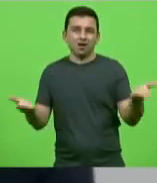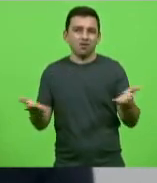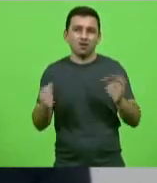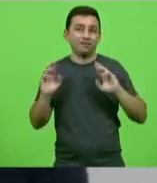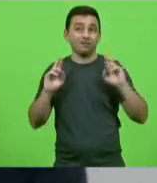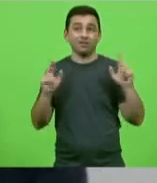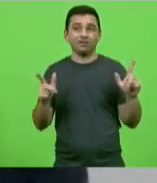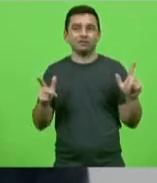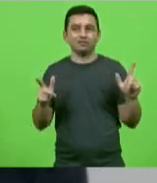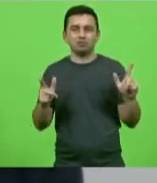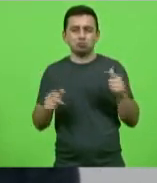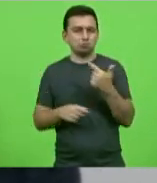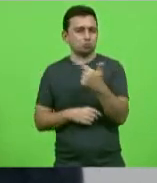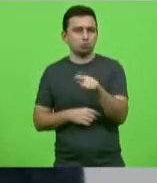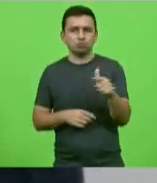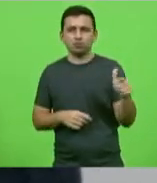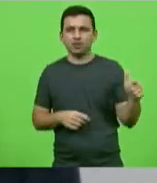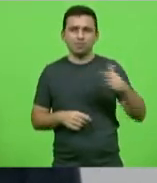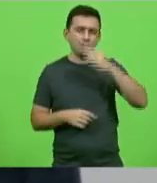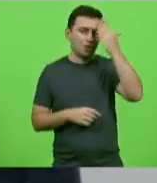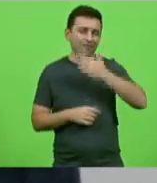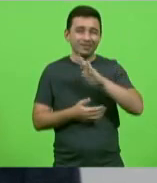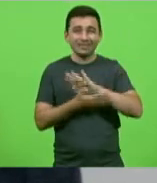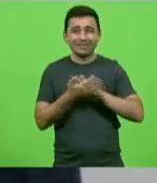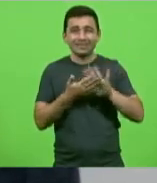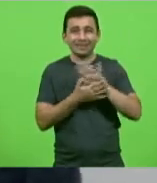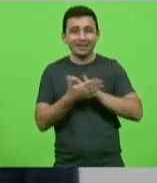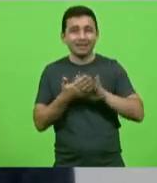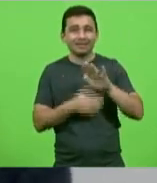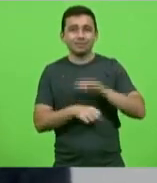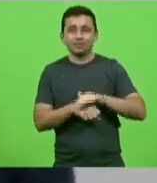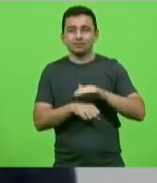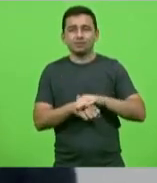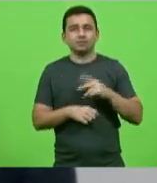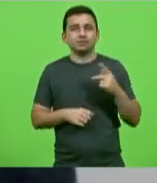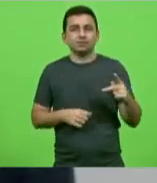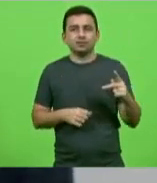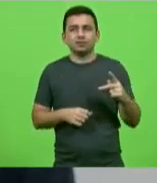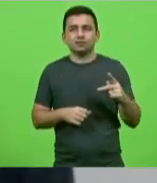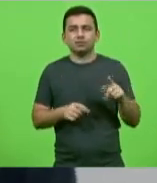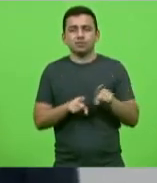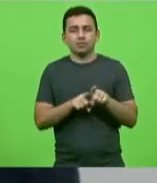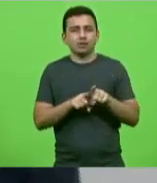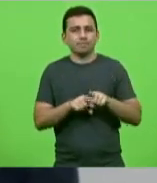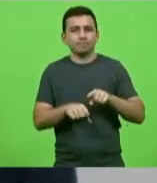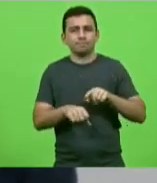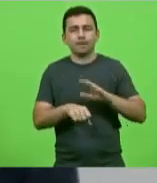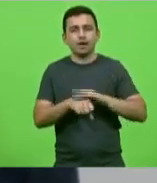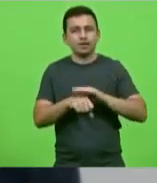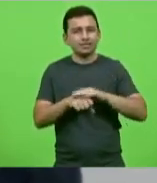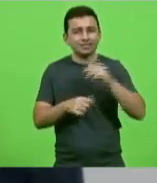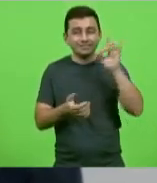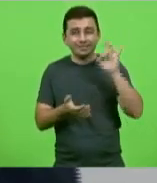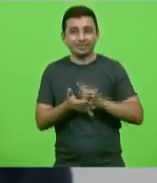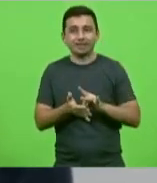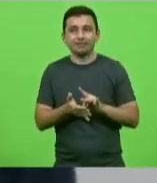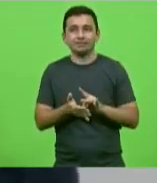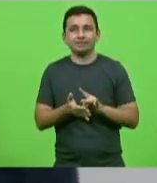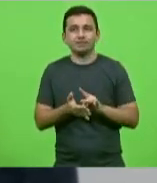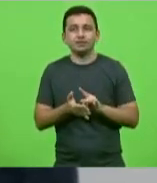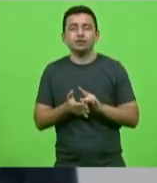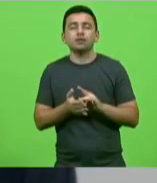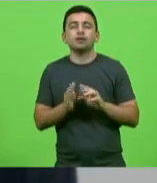lá. Não existe a mínima prova a respeito da autoria e muito menos na materialidade. E, como se não bastasse,